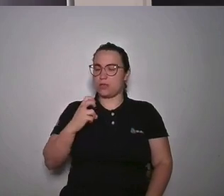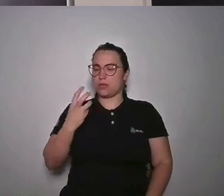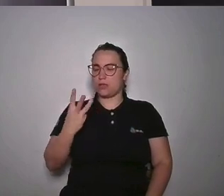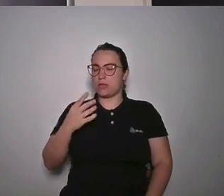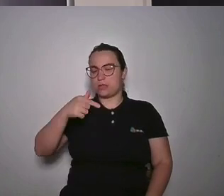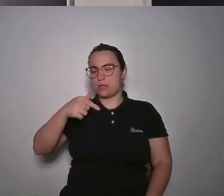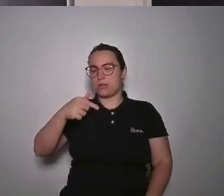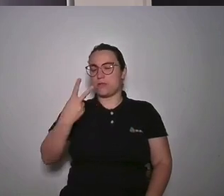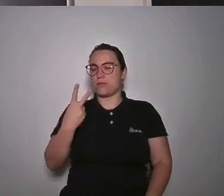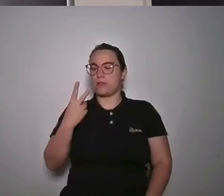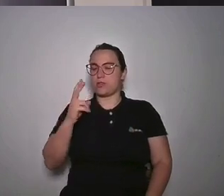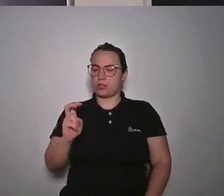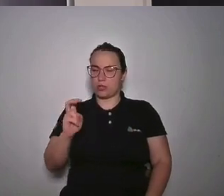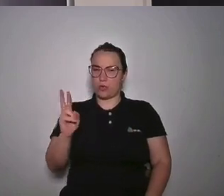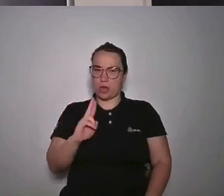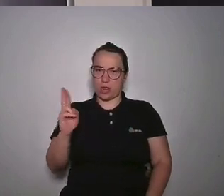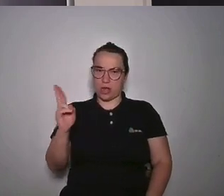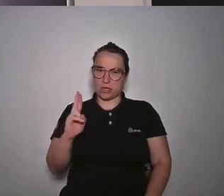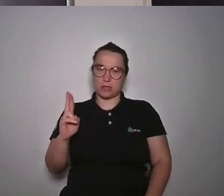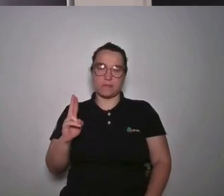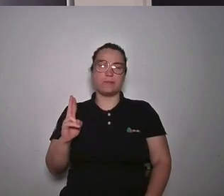125.153.725. Nas outras receitas correntes,